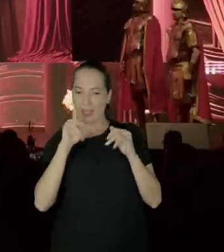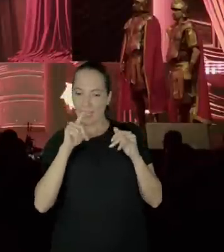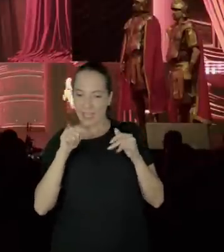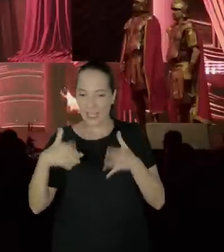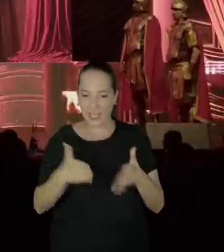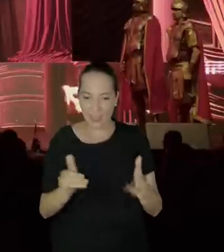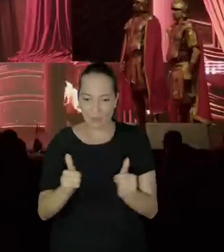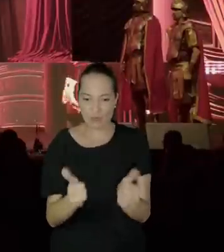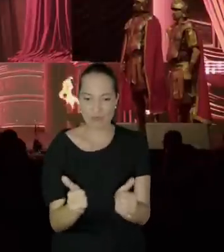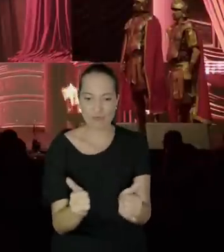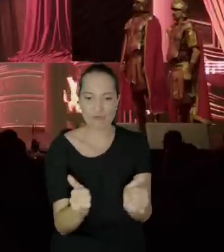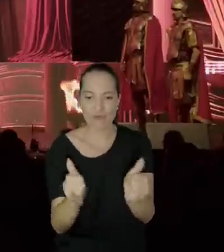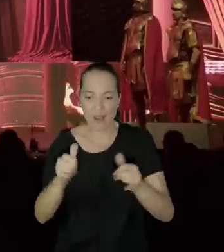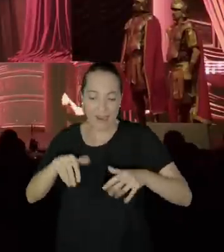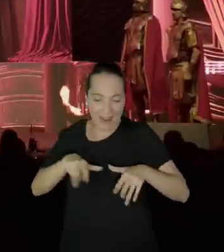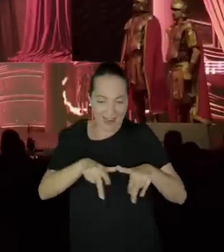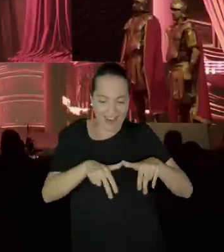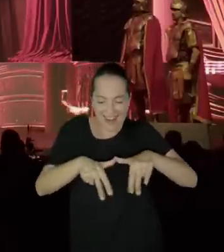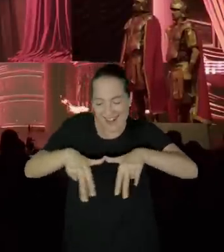do Jordão.